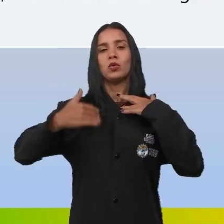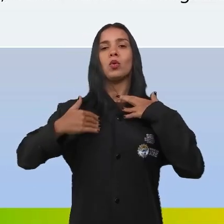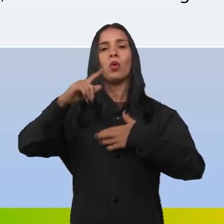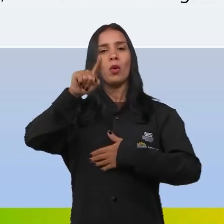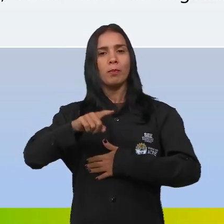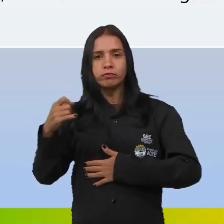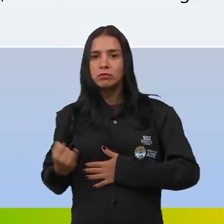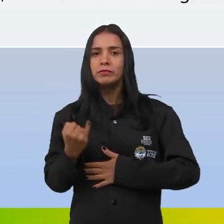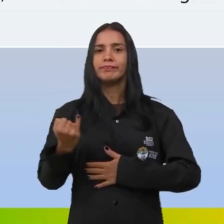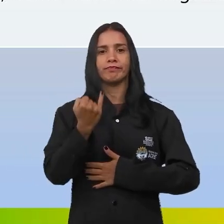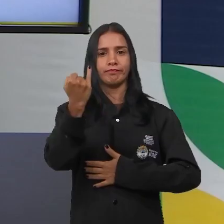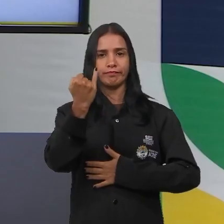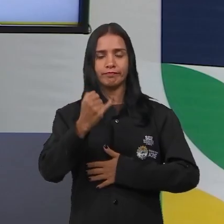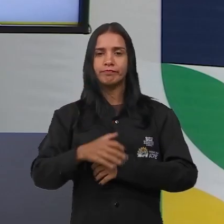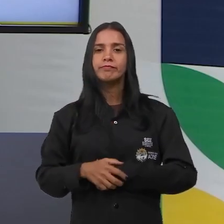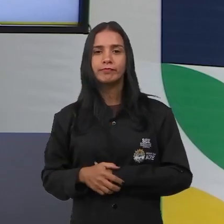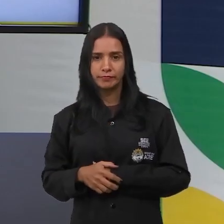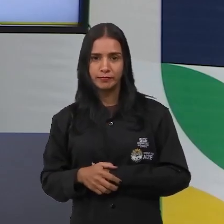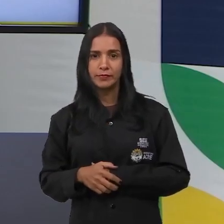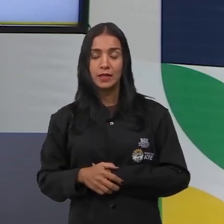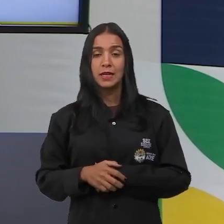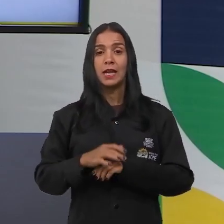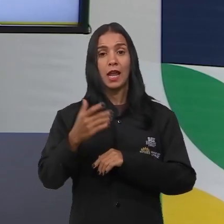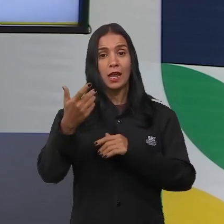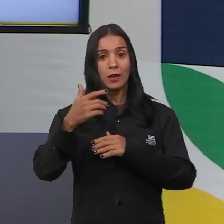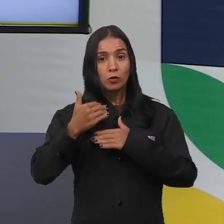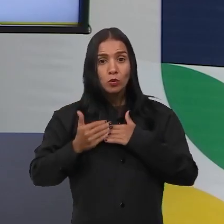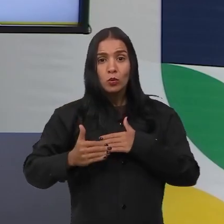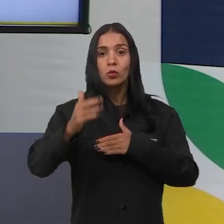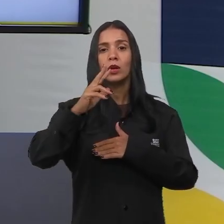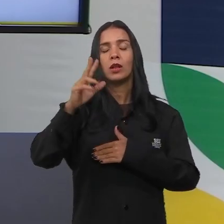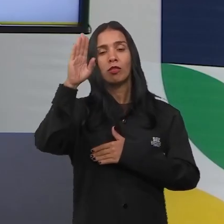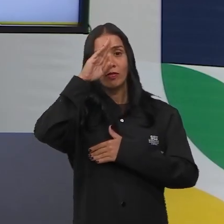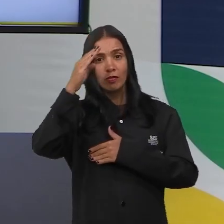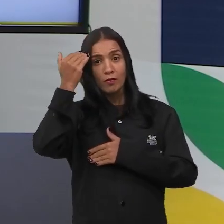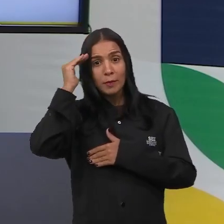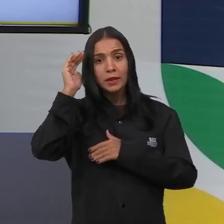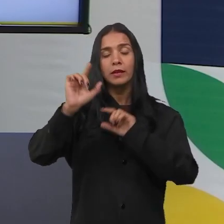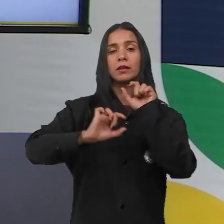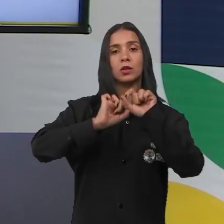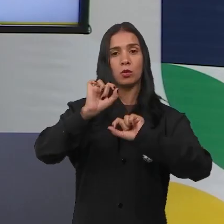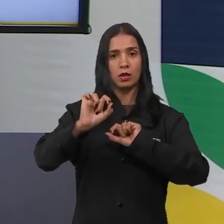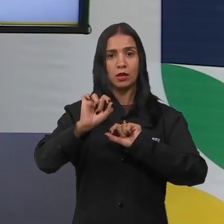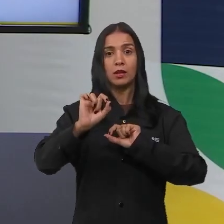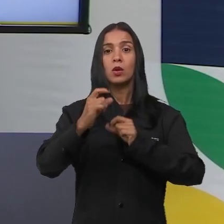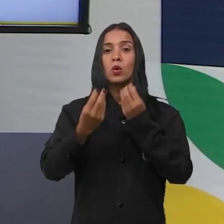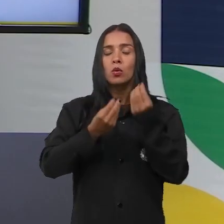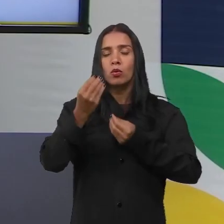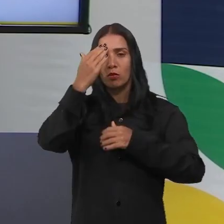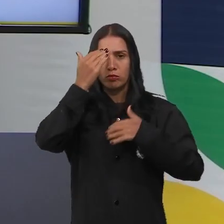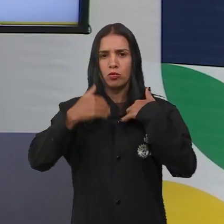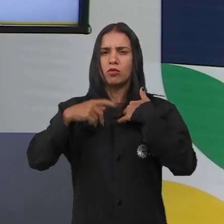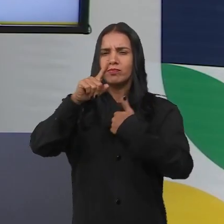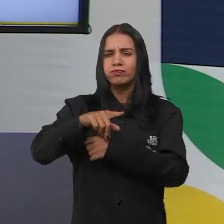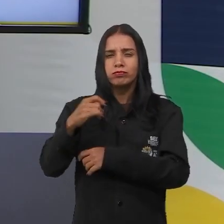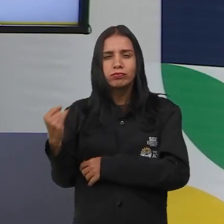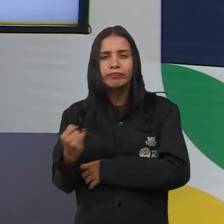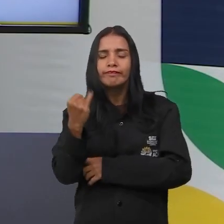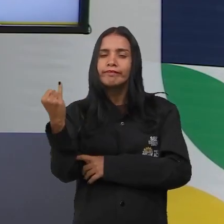a gente vai entender o quanto o nosso corpo ele é um elemento